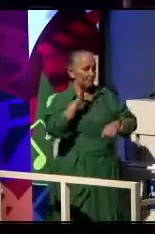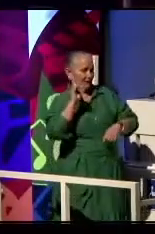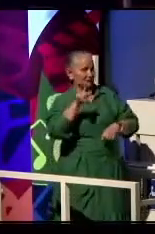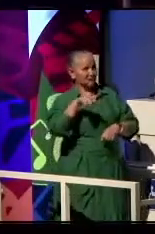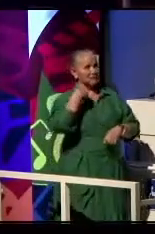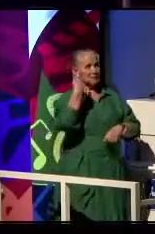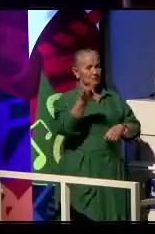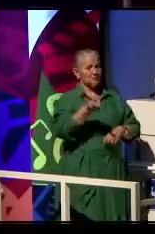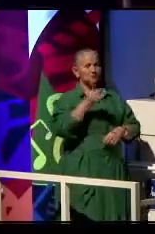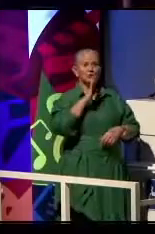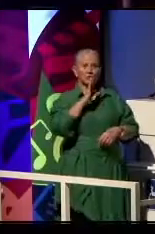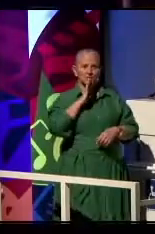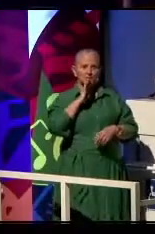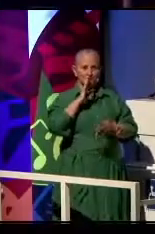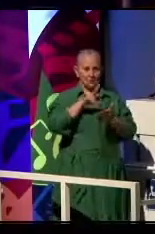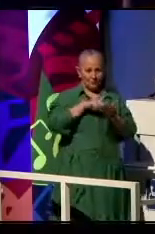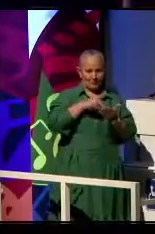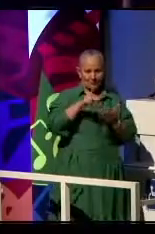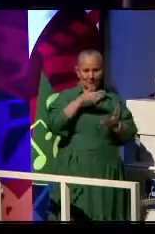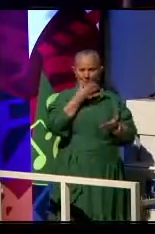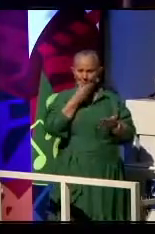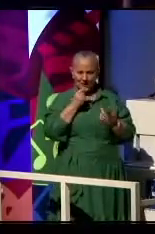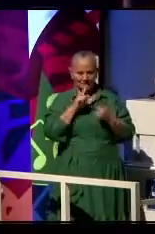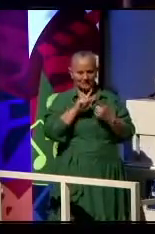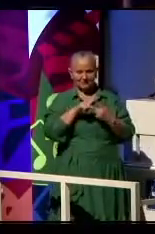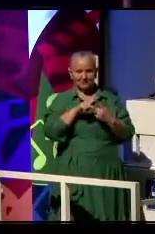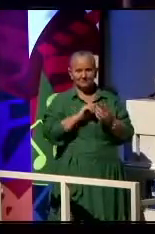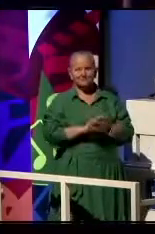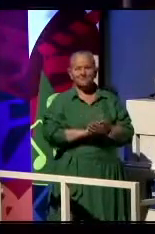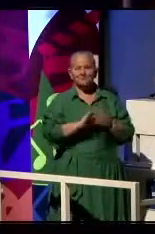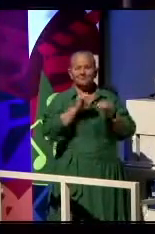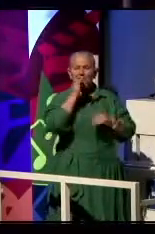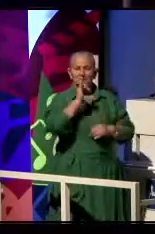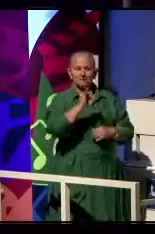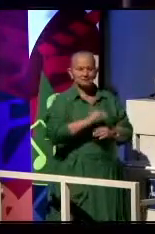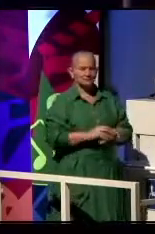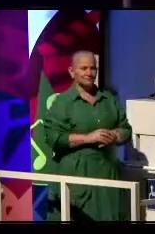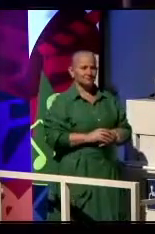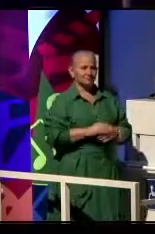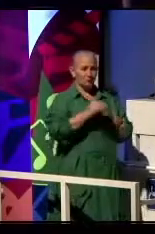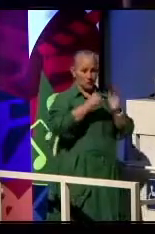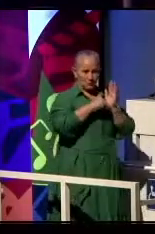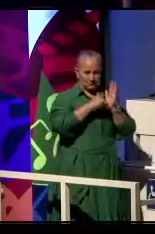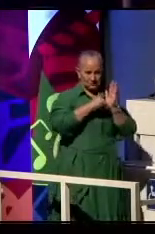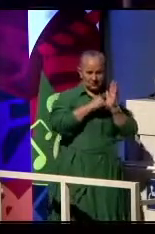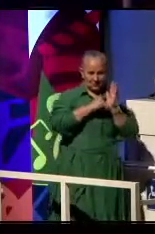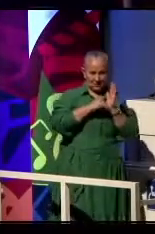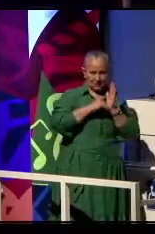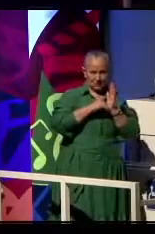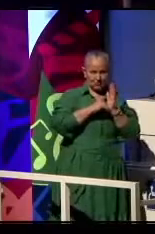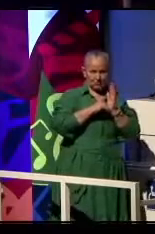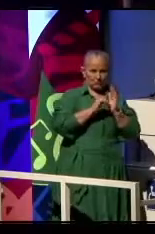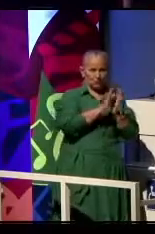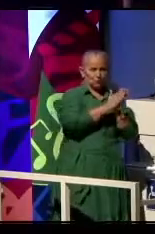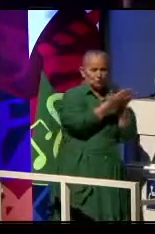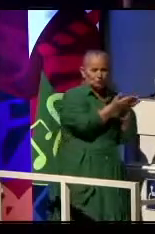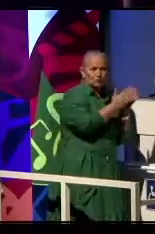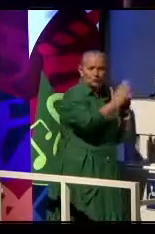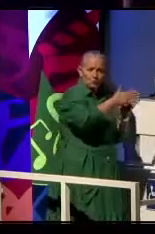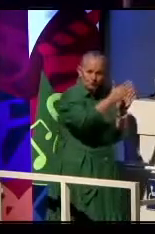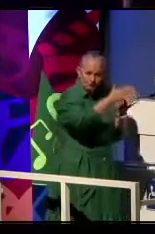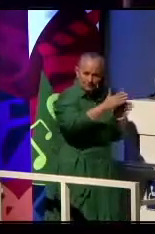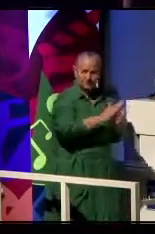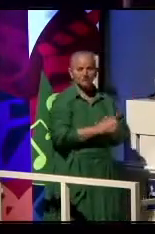André. E como eu disse para vocês, gente, um dos segredos do álbum Clube da Esquina é a amizade,